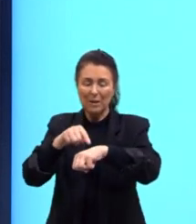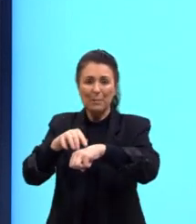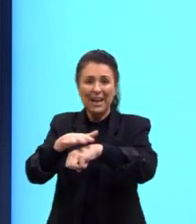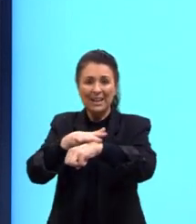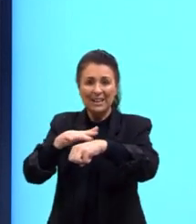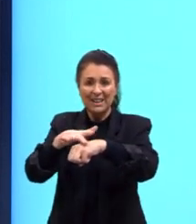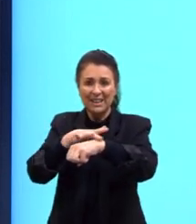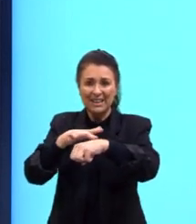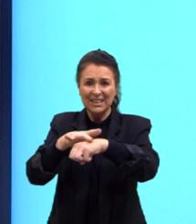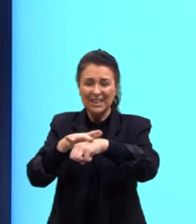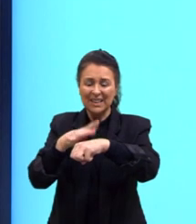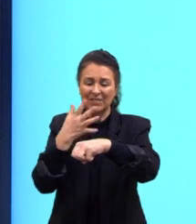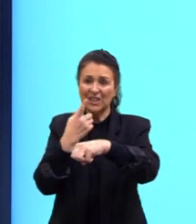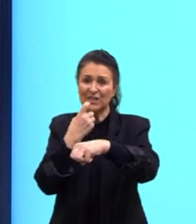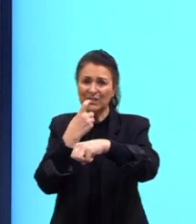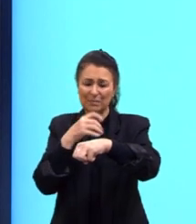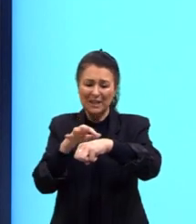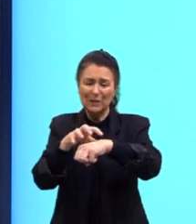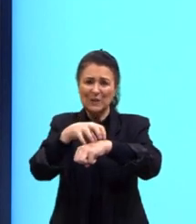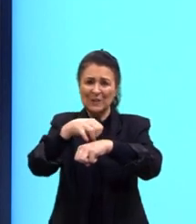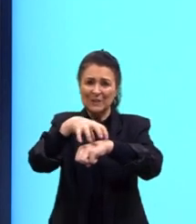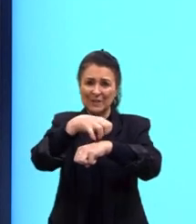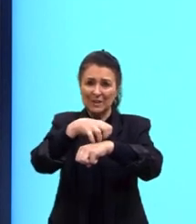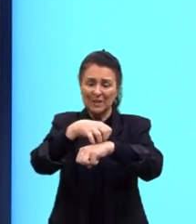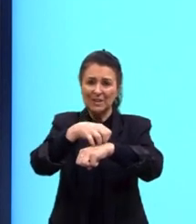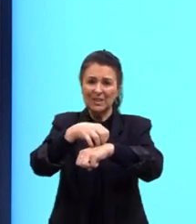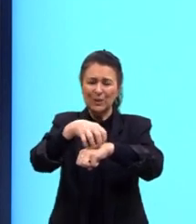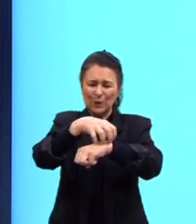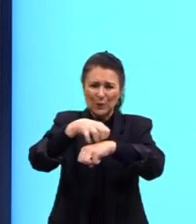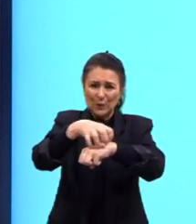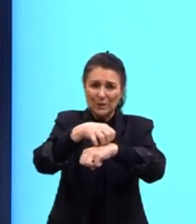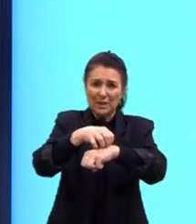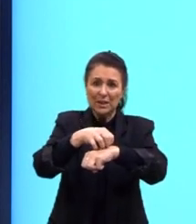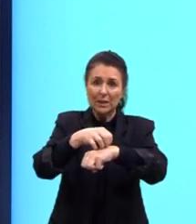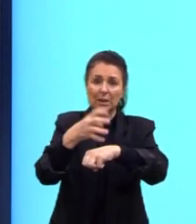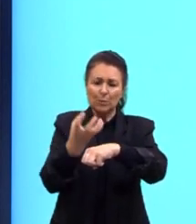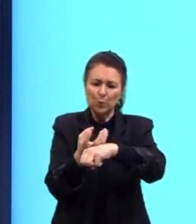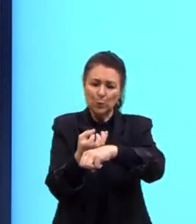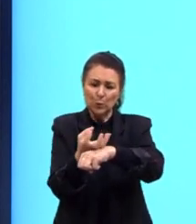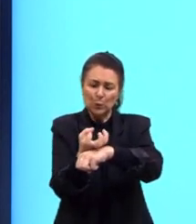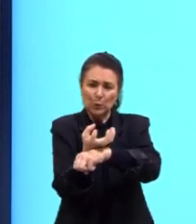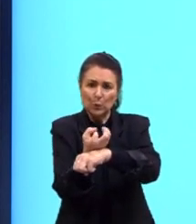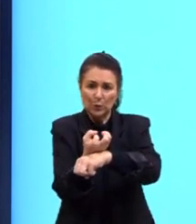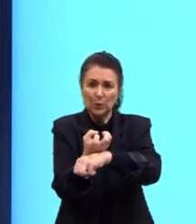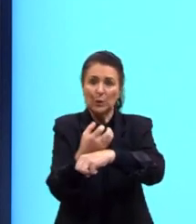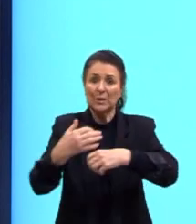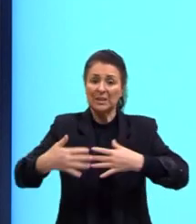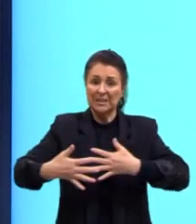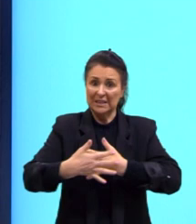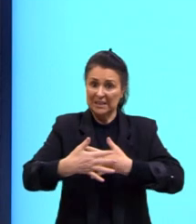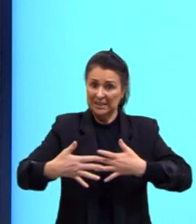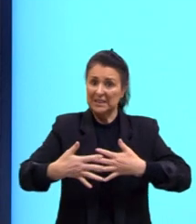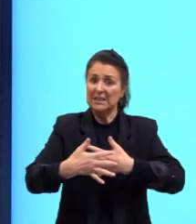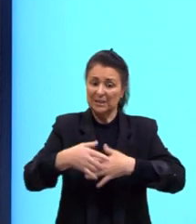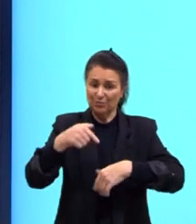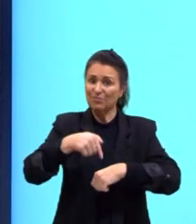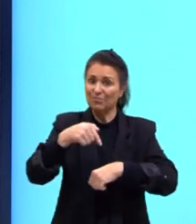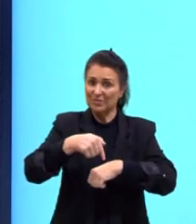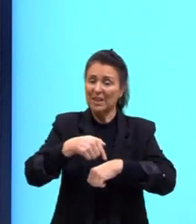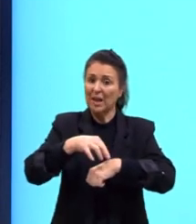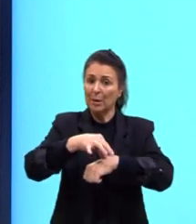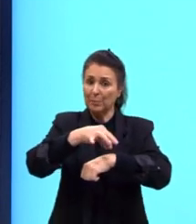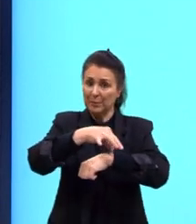provocar vermelhidão vermelhidão irritação ou queimaduras em tecidos vivos Além